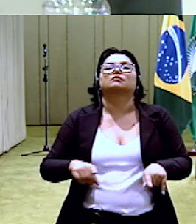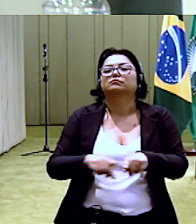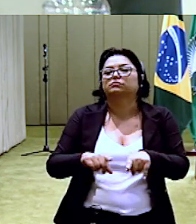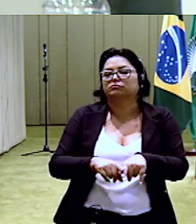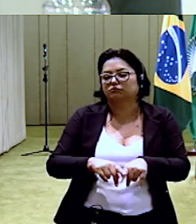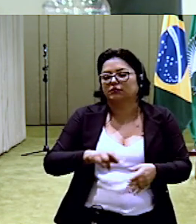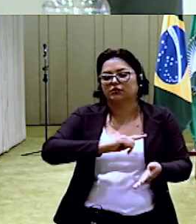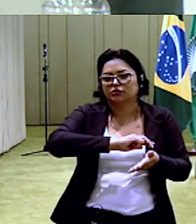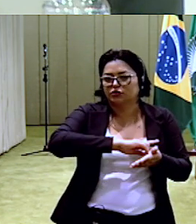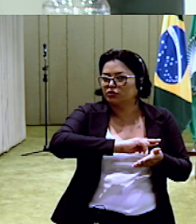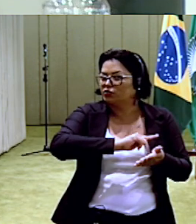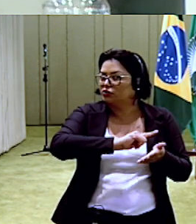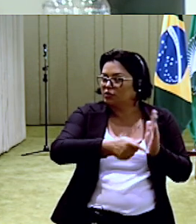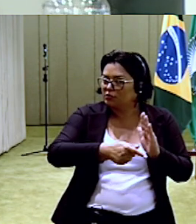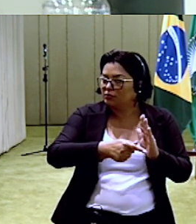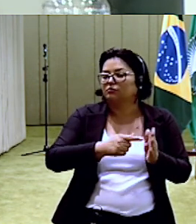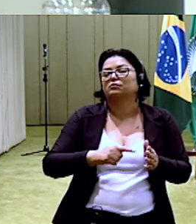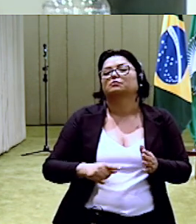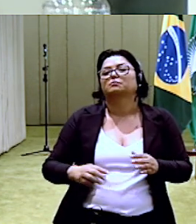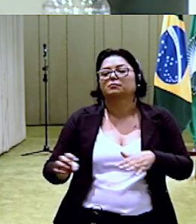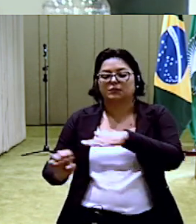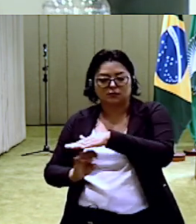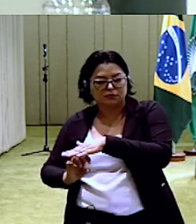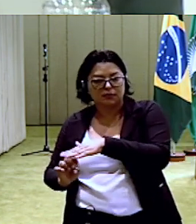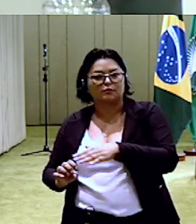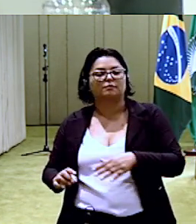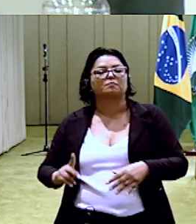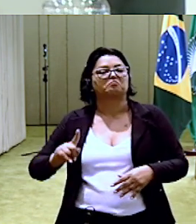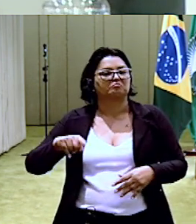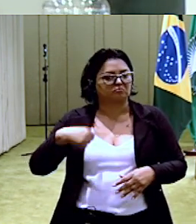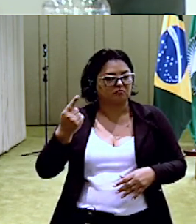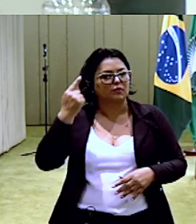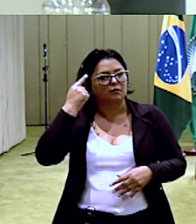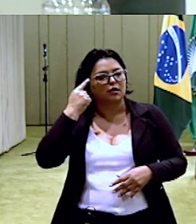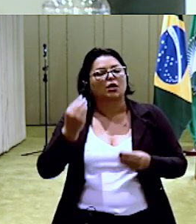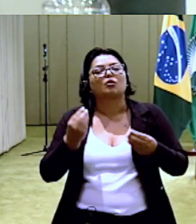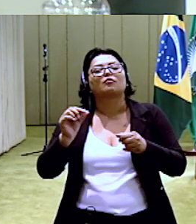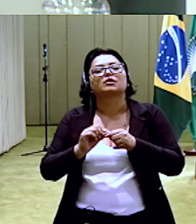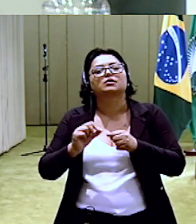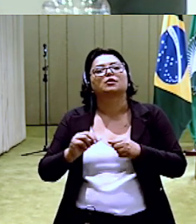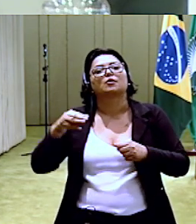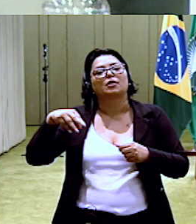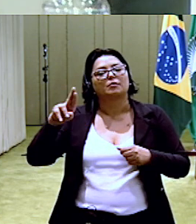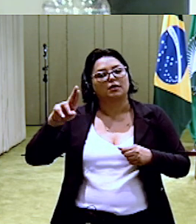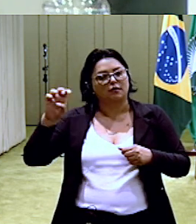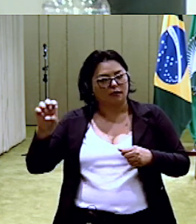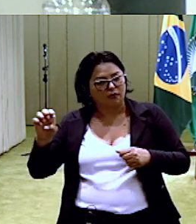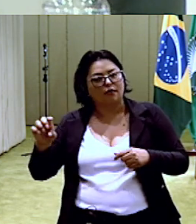seria uma boa iniciativa, depois podemos falar isso, tanto o Ministério das Relações Exteriores, como o Ministério